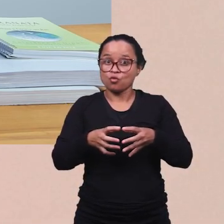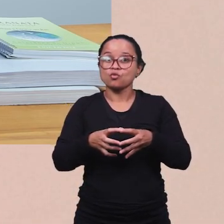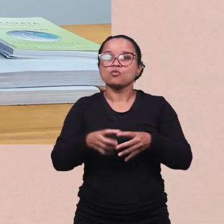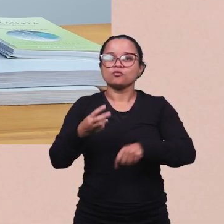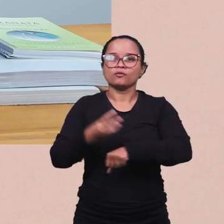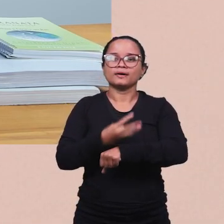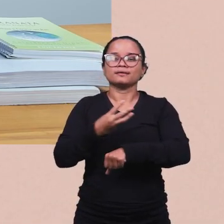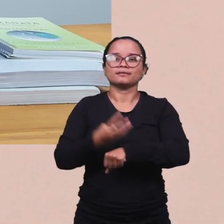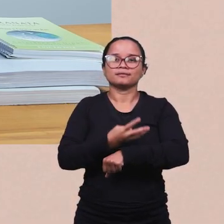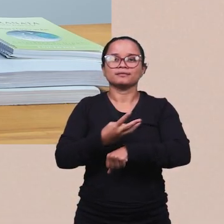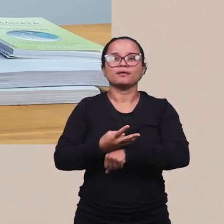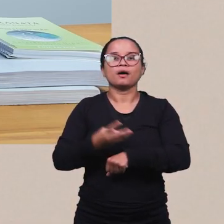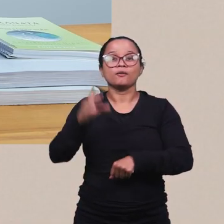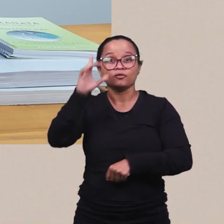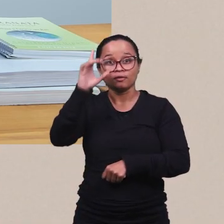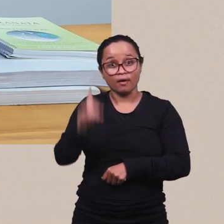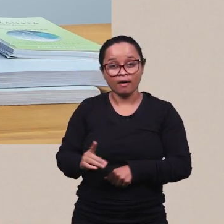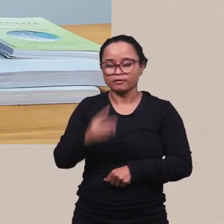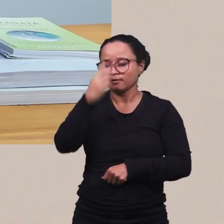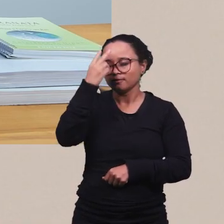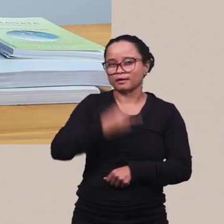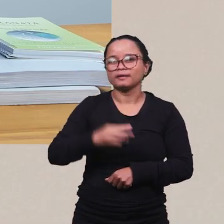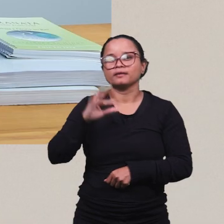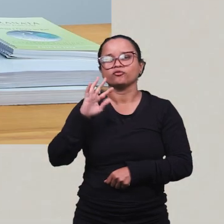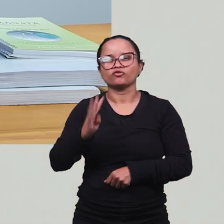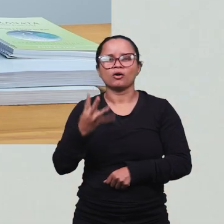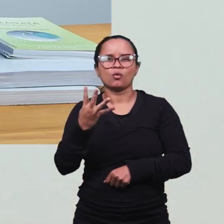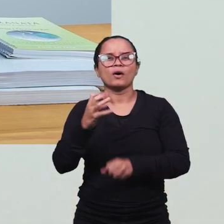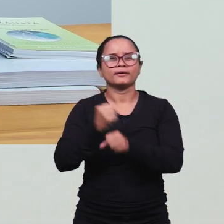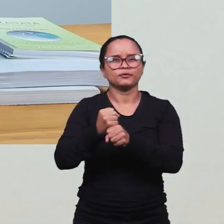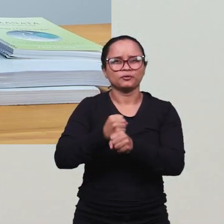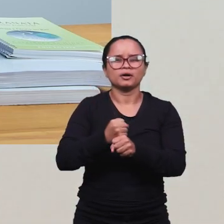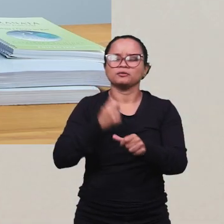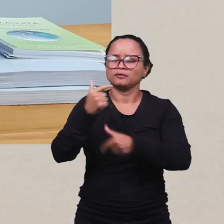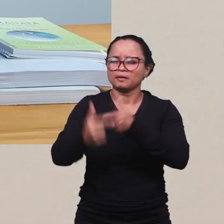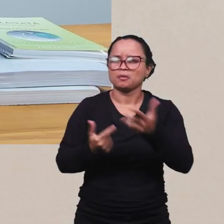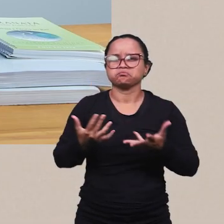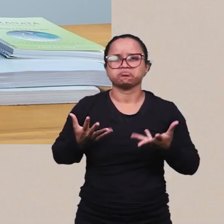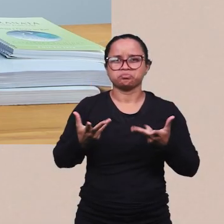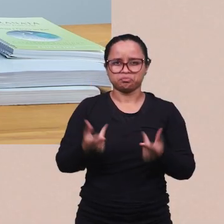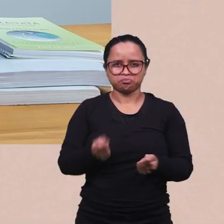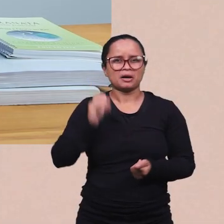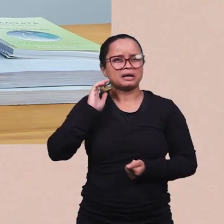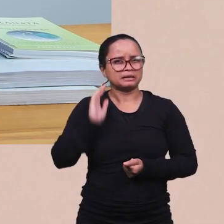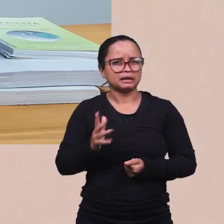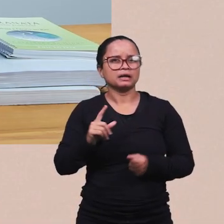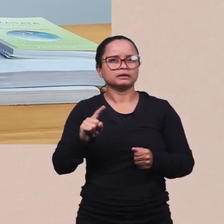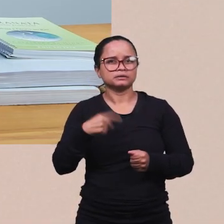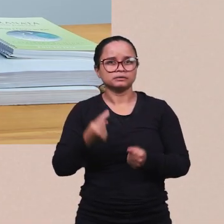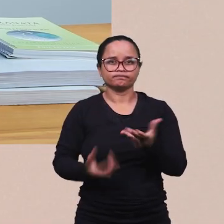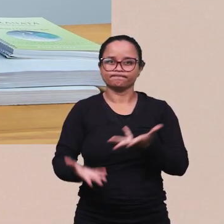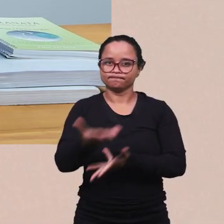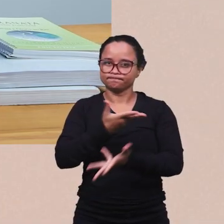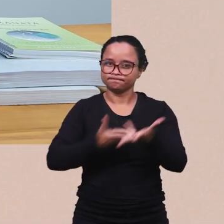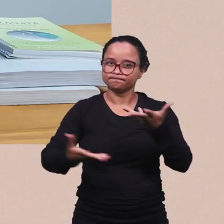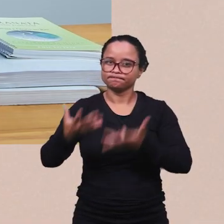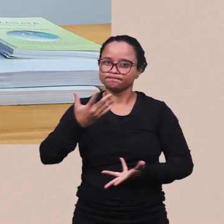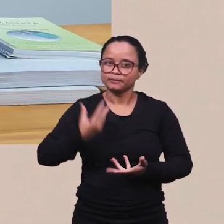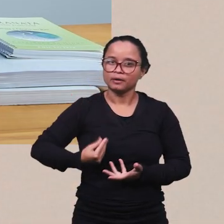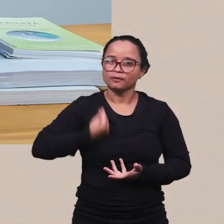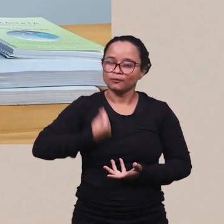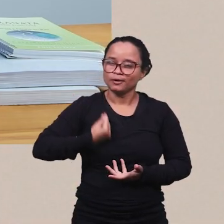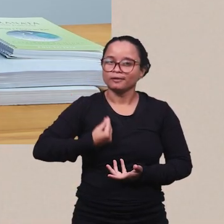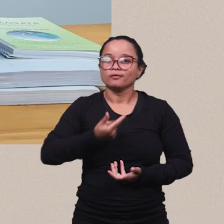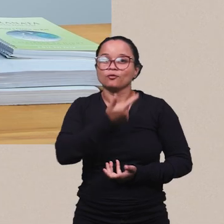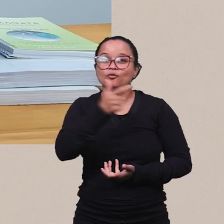Deficiência Visual da ICM. Já completamos 4 anos de um trabalho maravilhoso. A convivência com os demais